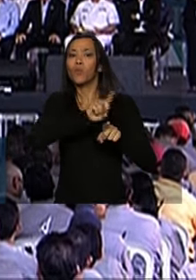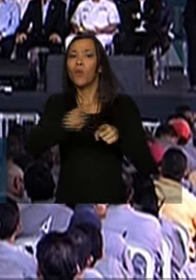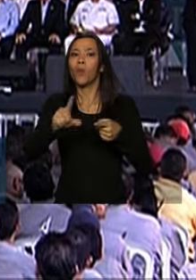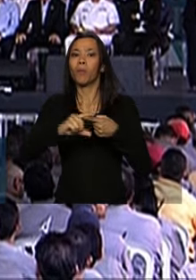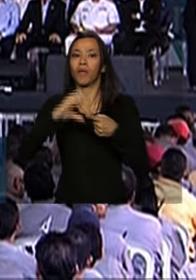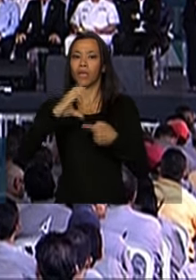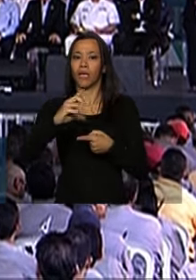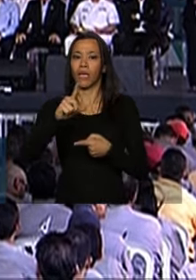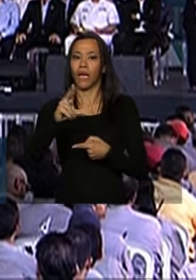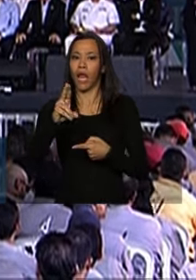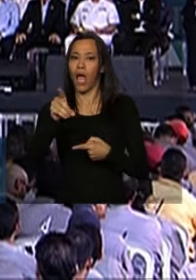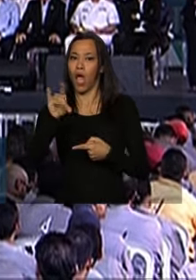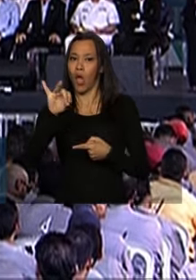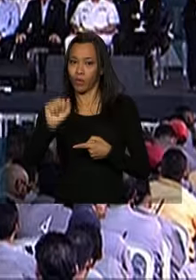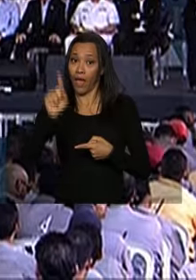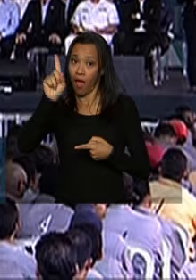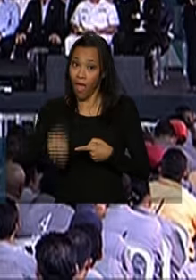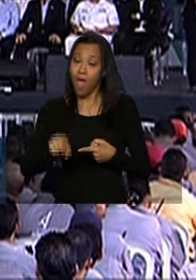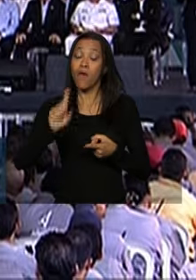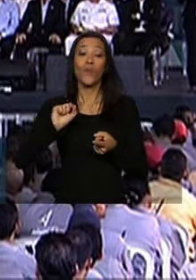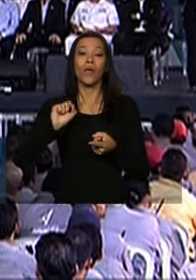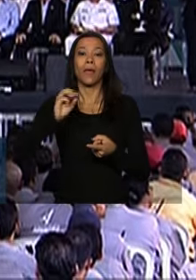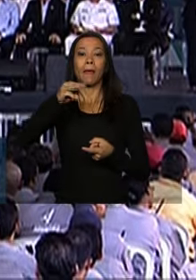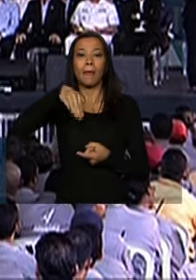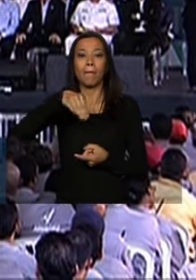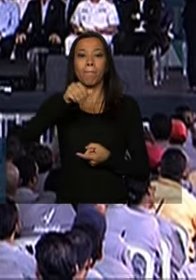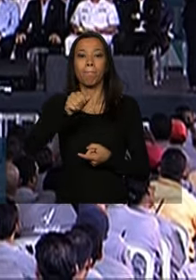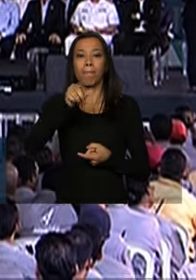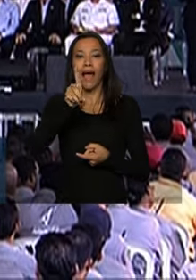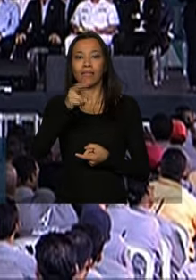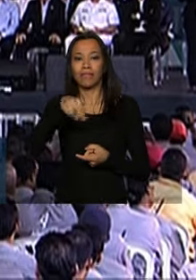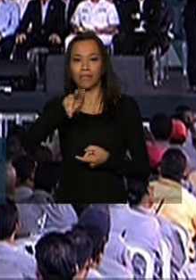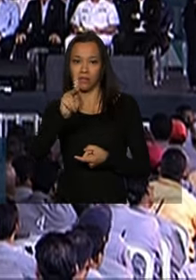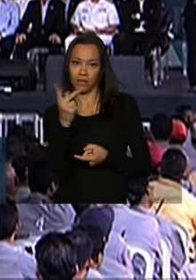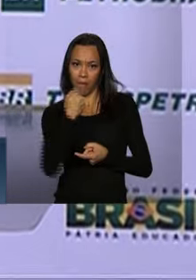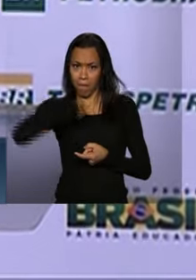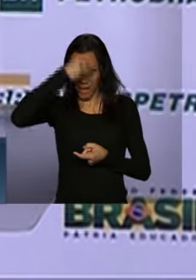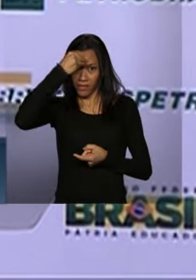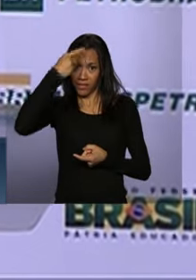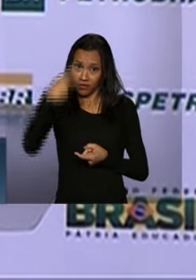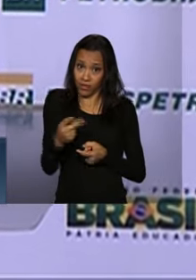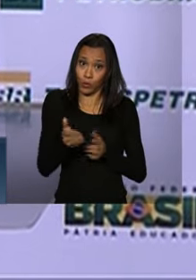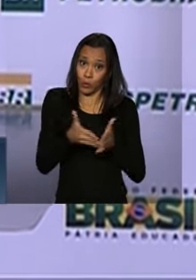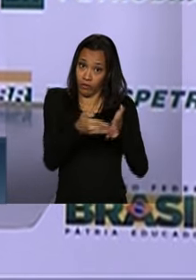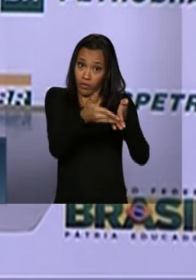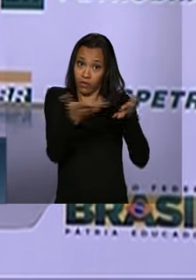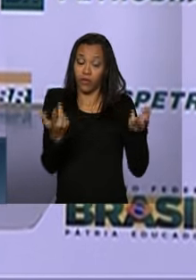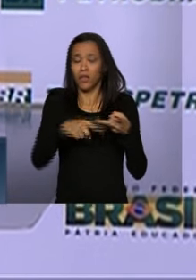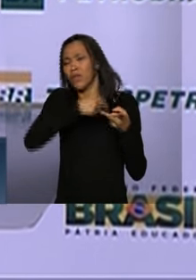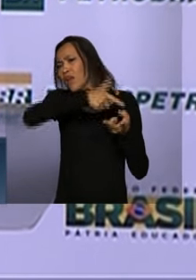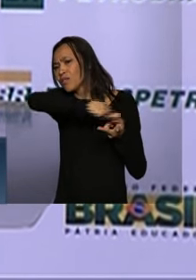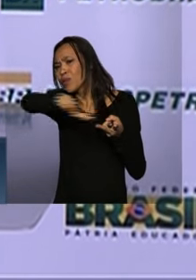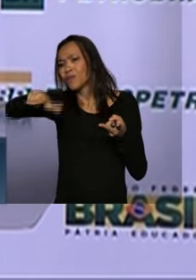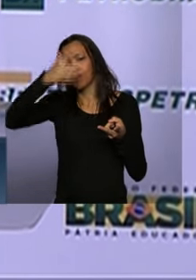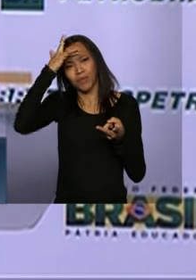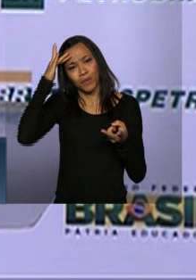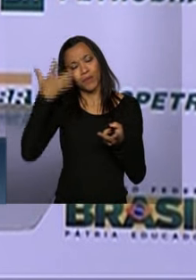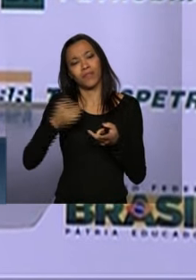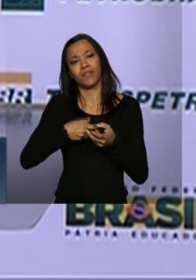madrinha do navio, Marcílio Dias, desejo a toda a tripulação do André Rebouças